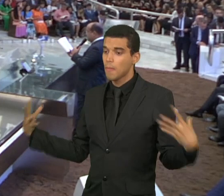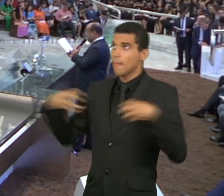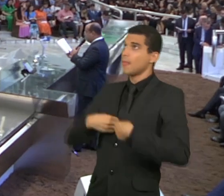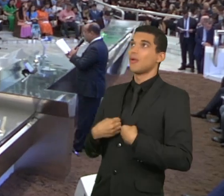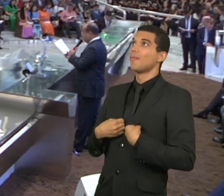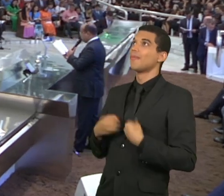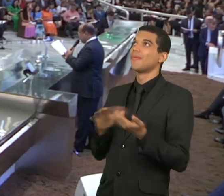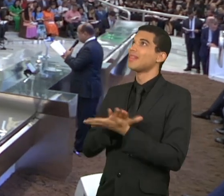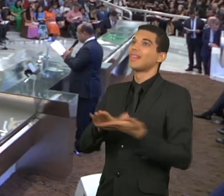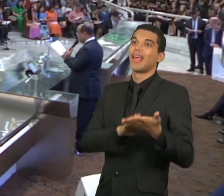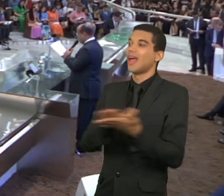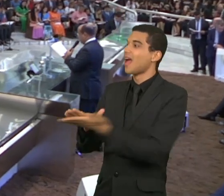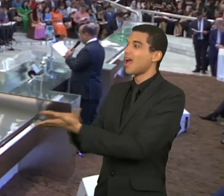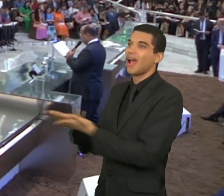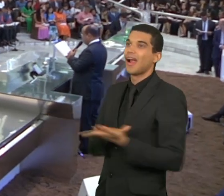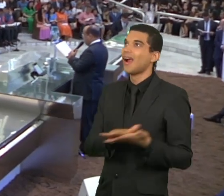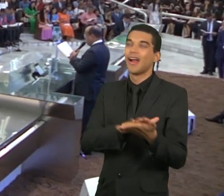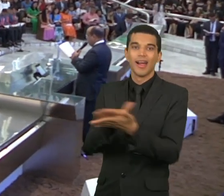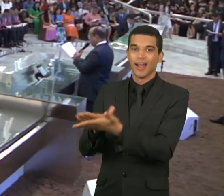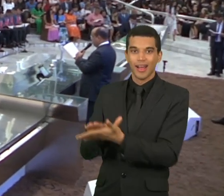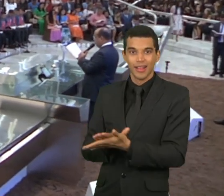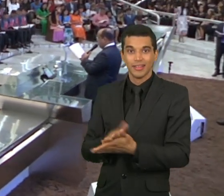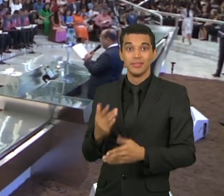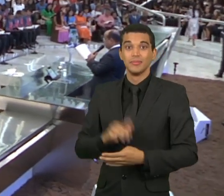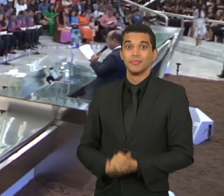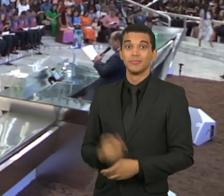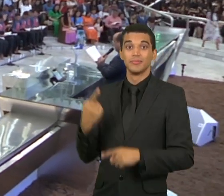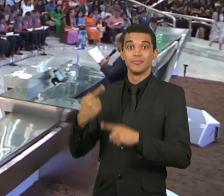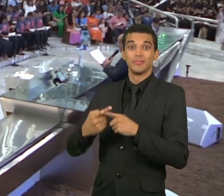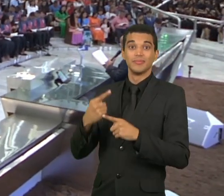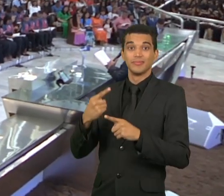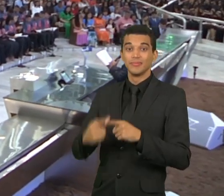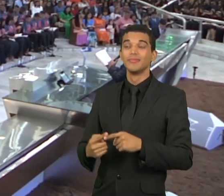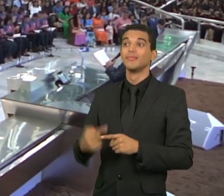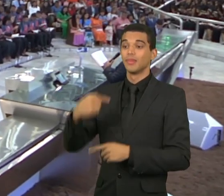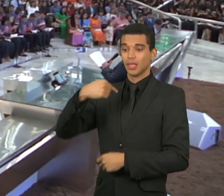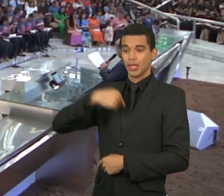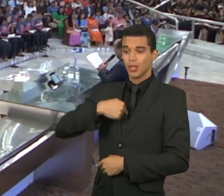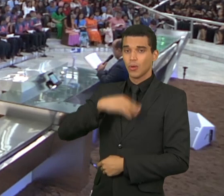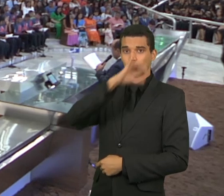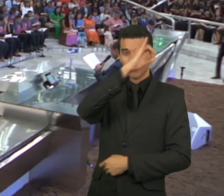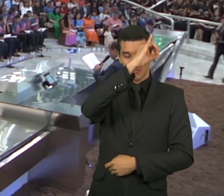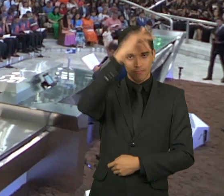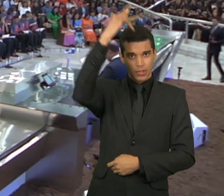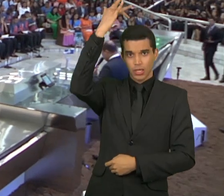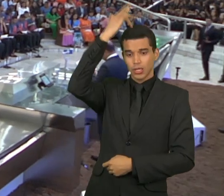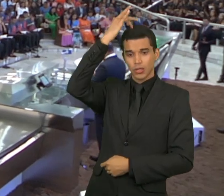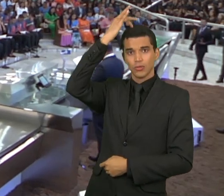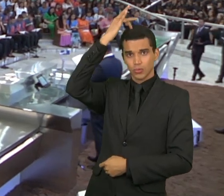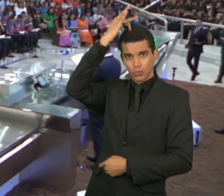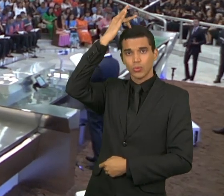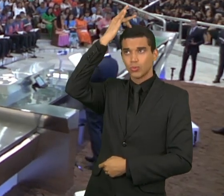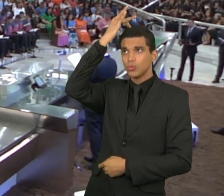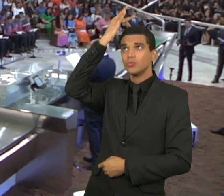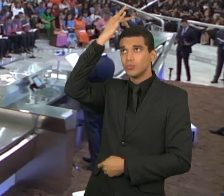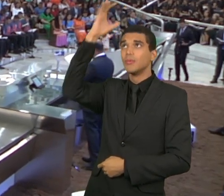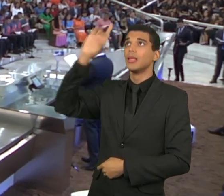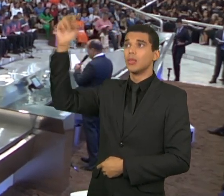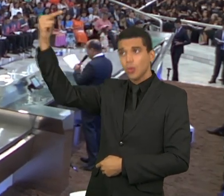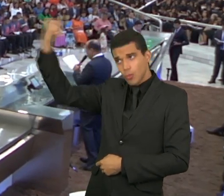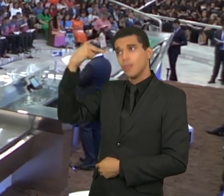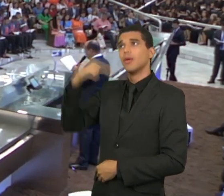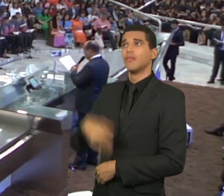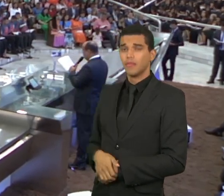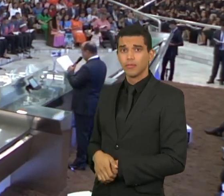para que não me fizessem dano, porque foi achada em mim inocência diante dele, e